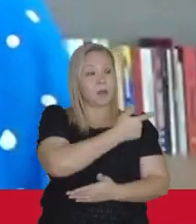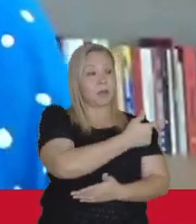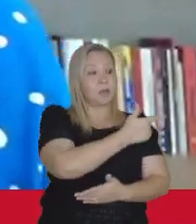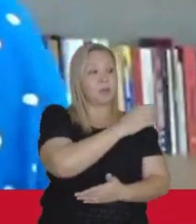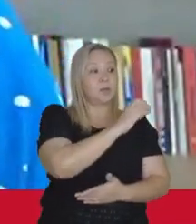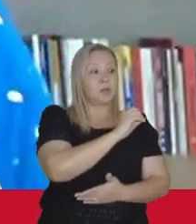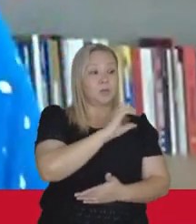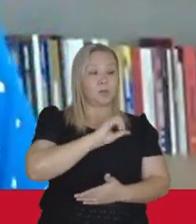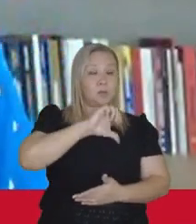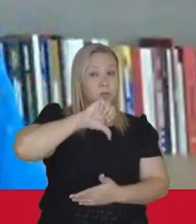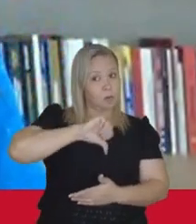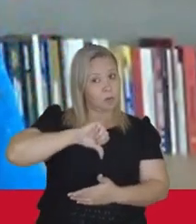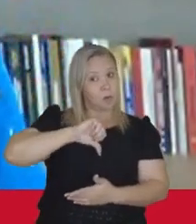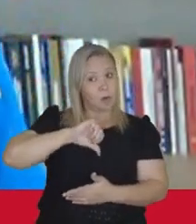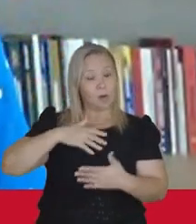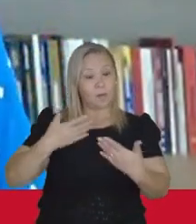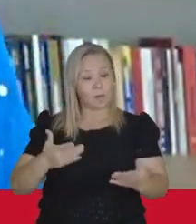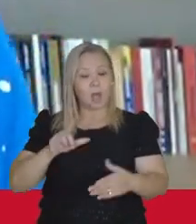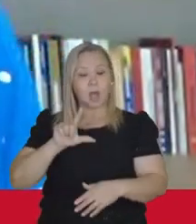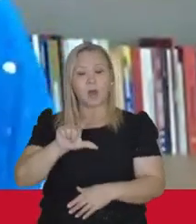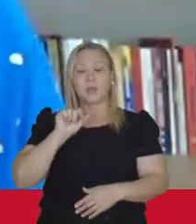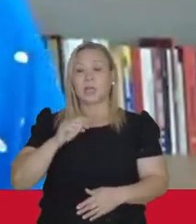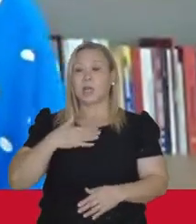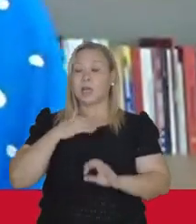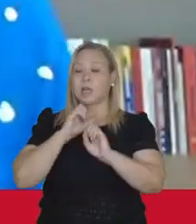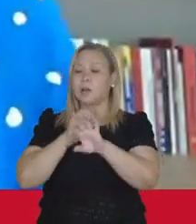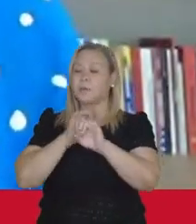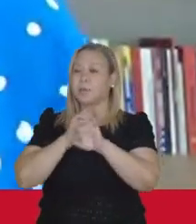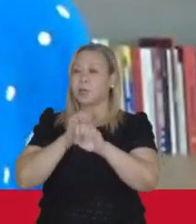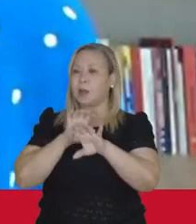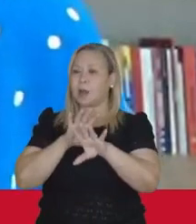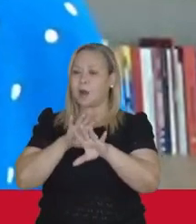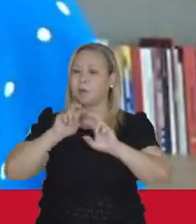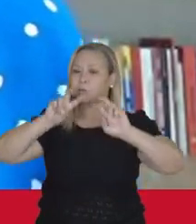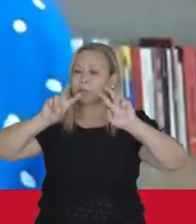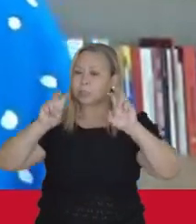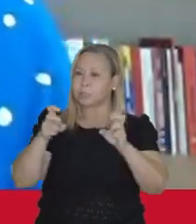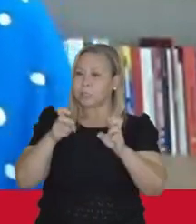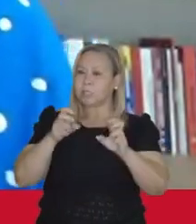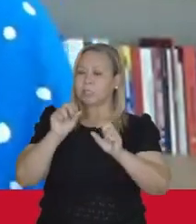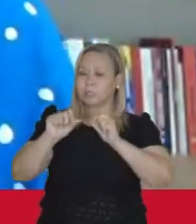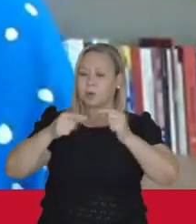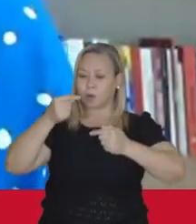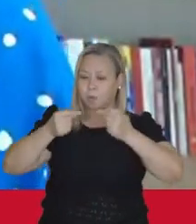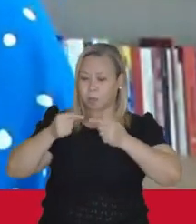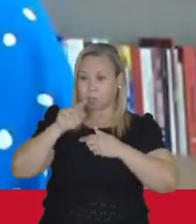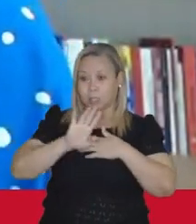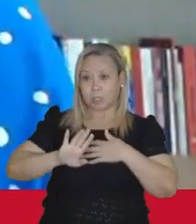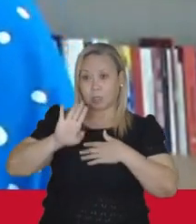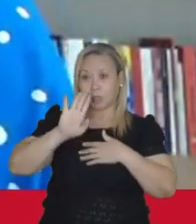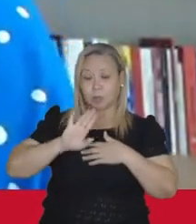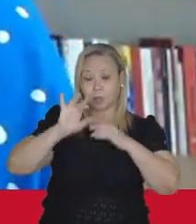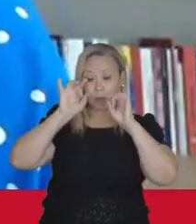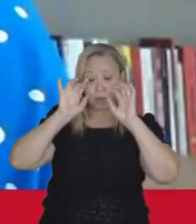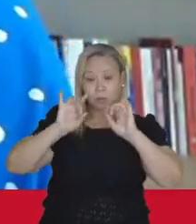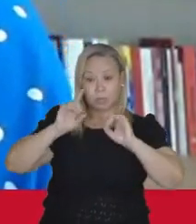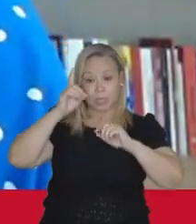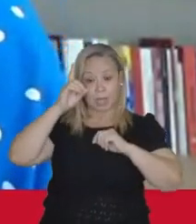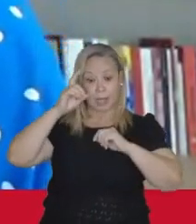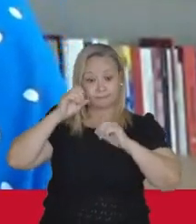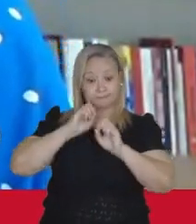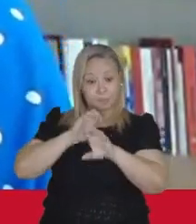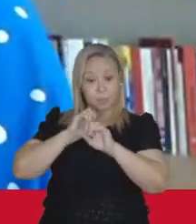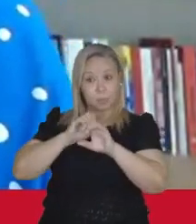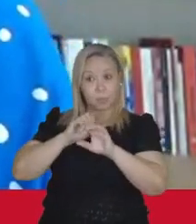constitucional. Eu destaquei na minha aula a questão da Política Nacional de Educação Especial na perspectiva da